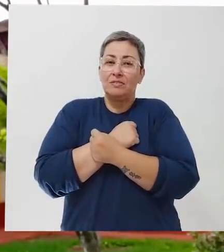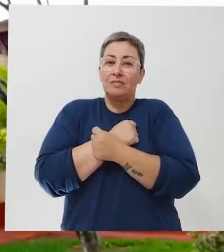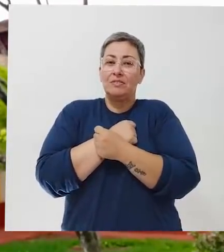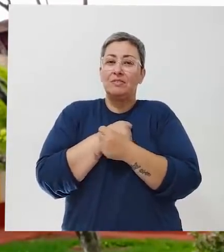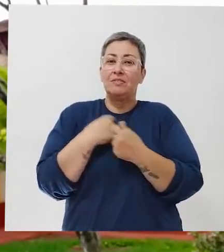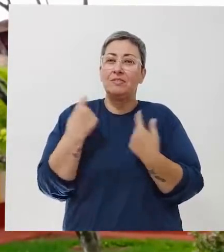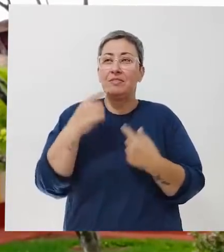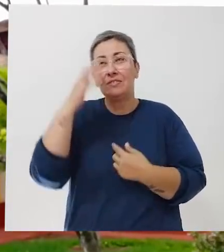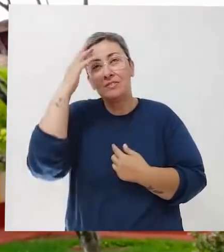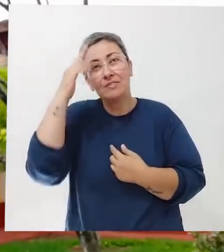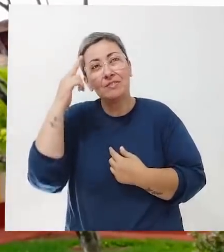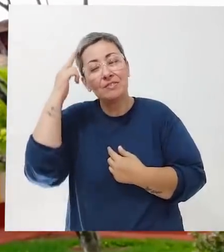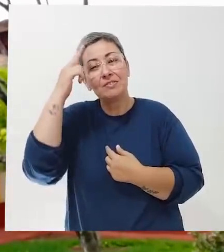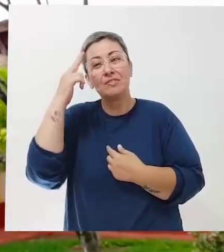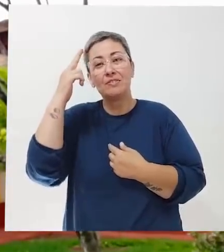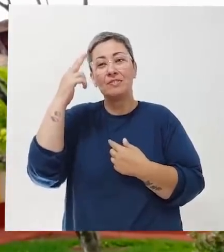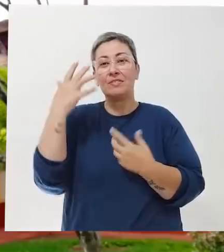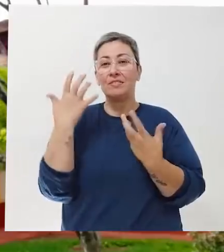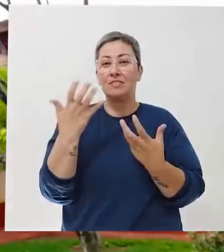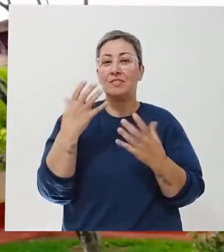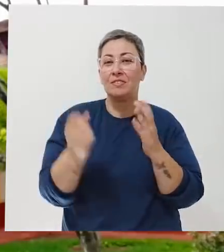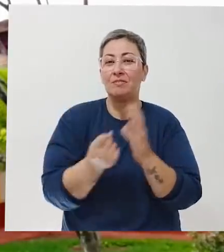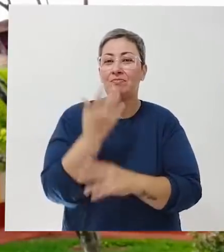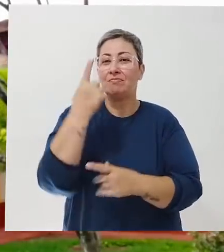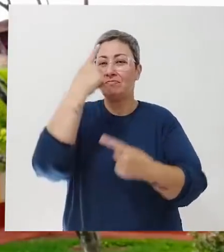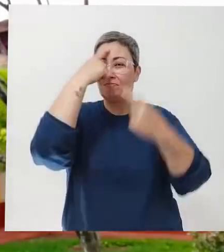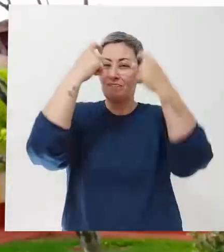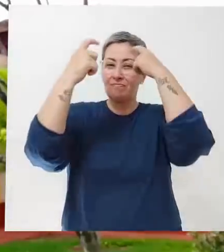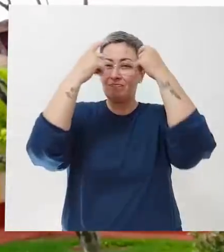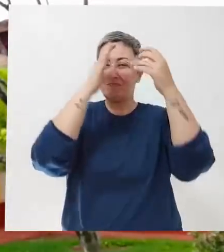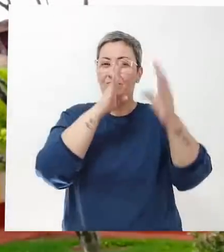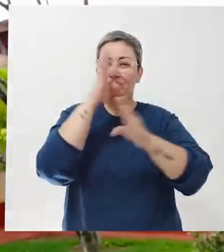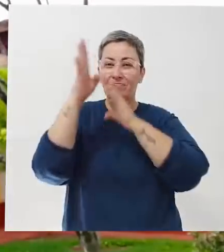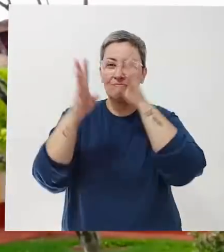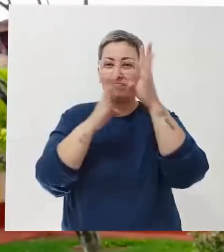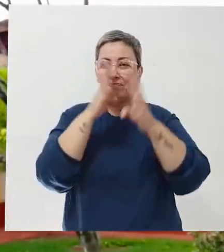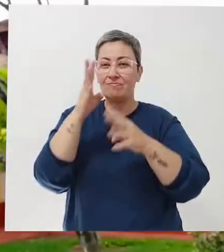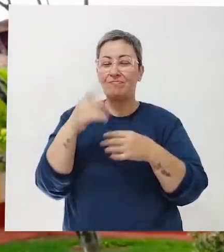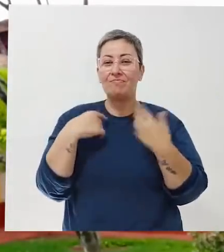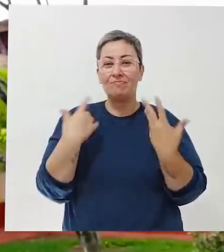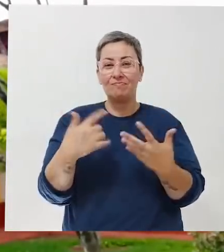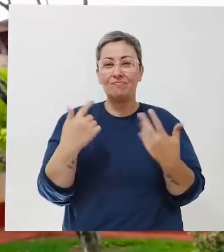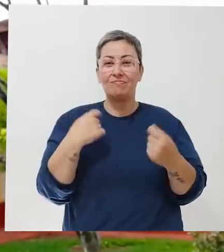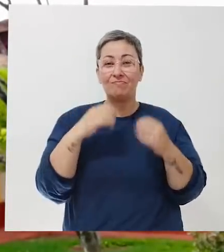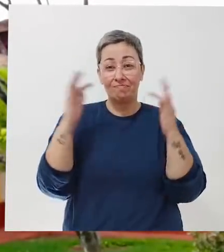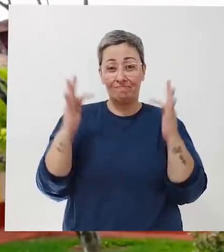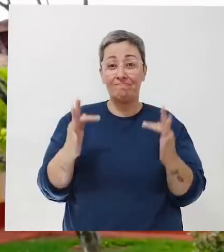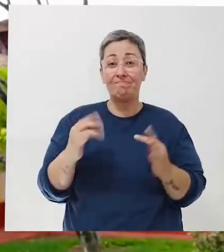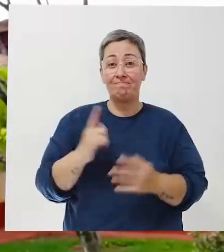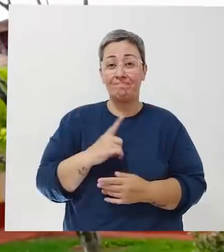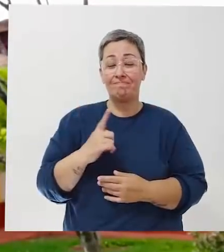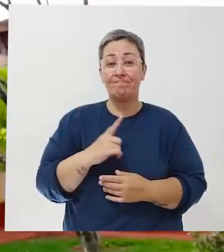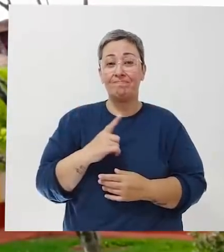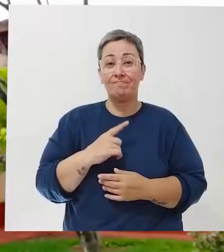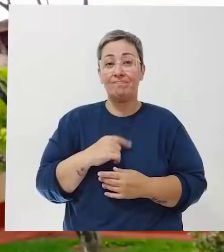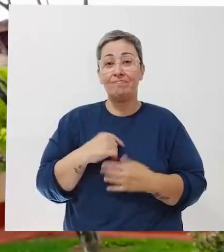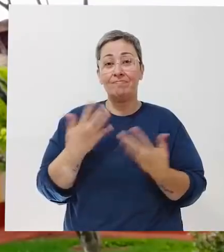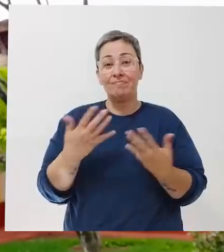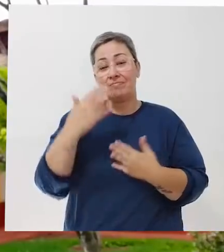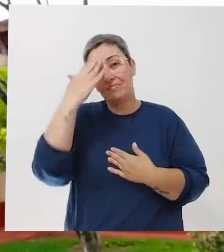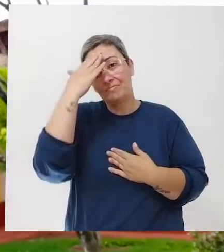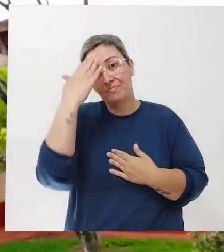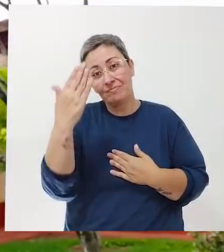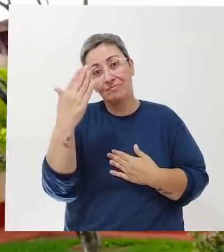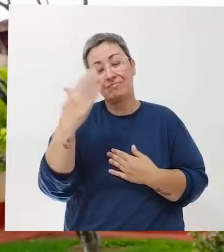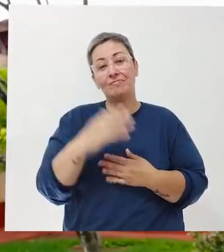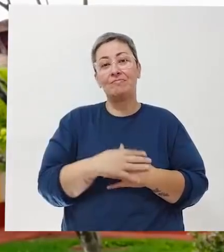abraça, a gente sonha, a gente cria, a gente inventa, a gente é feliz.